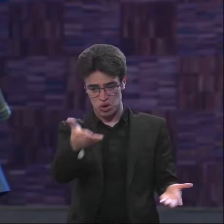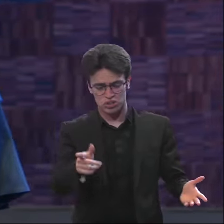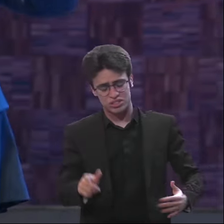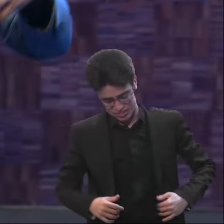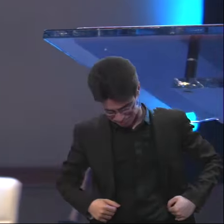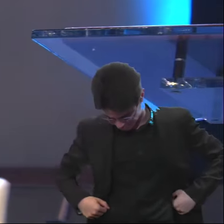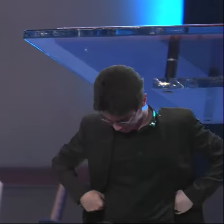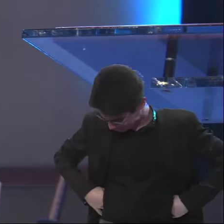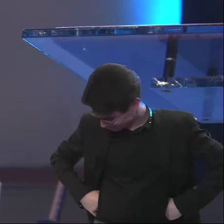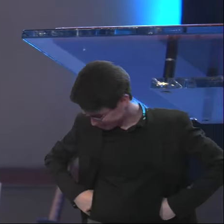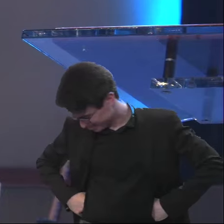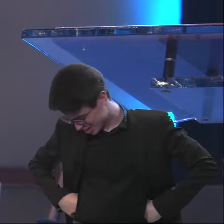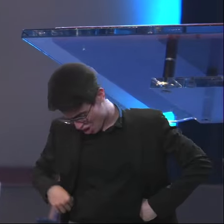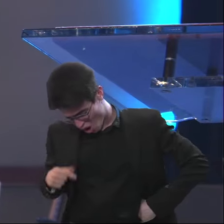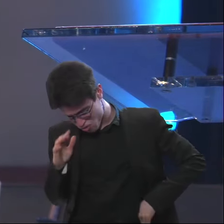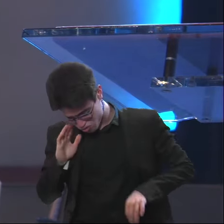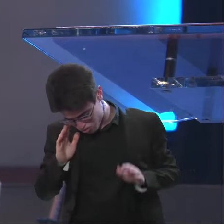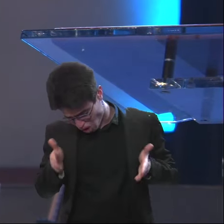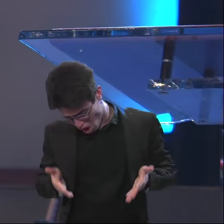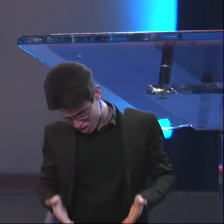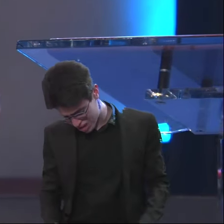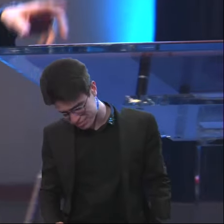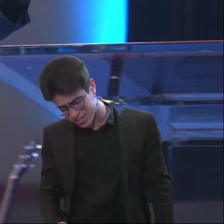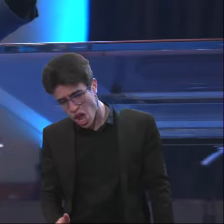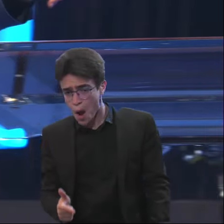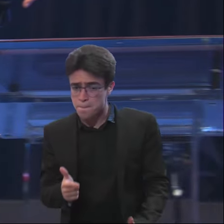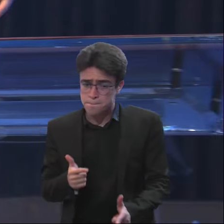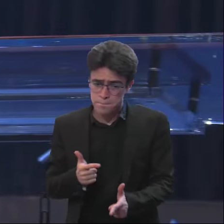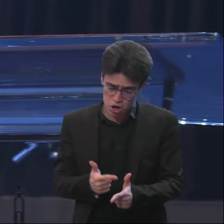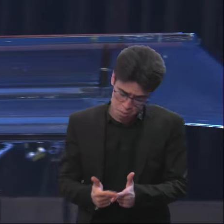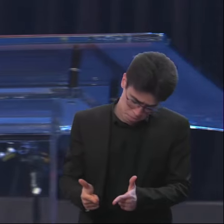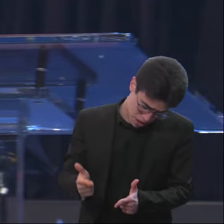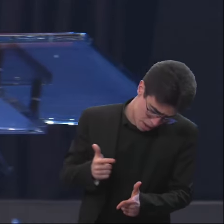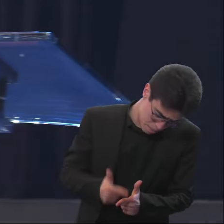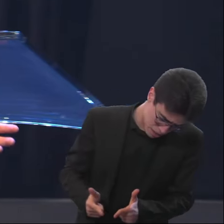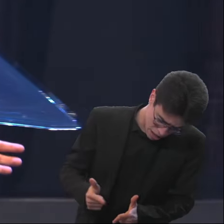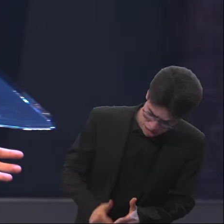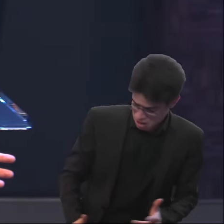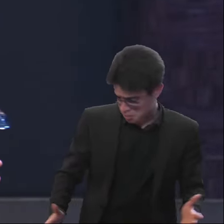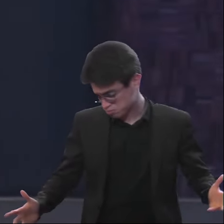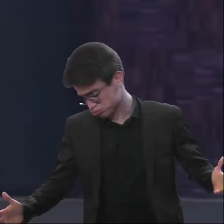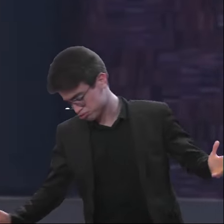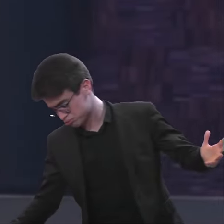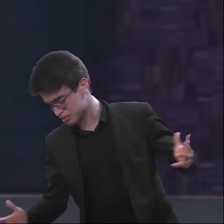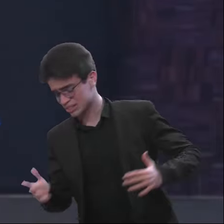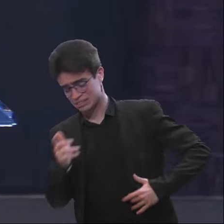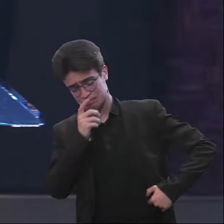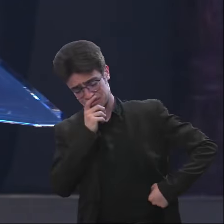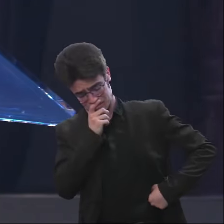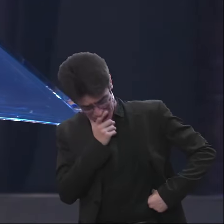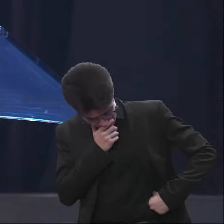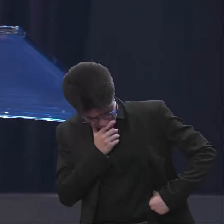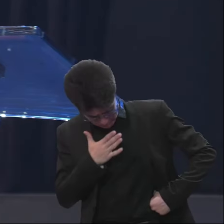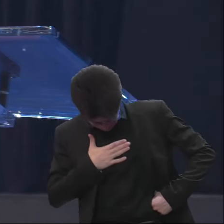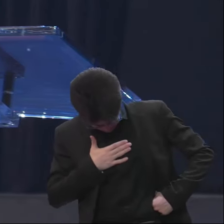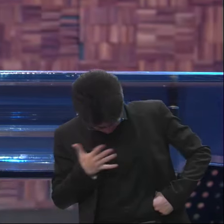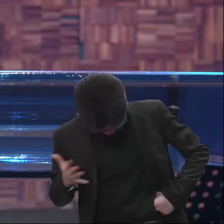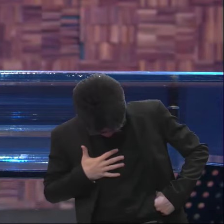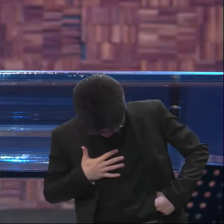Talvez você chegou aqui olhando para os seus problemas. Talvez você chegou aqui e diz para si mesmo: não